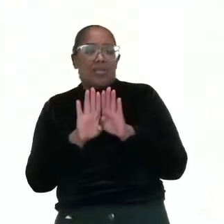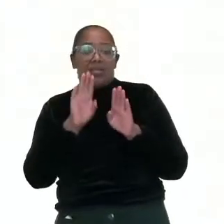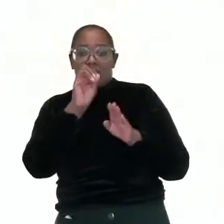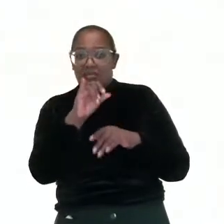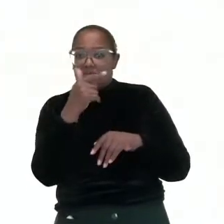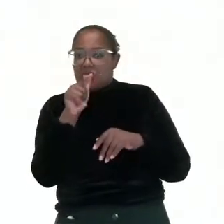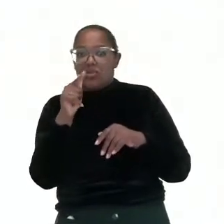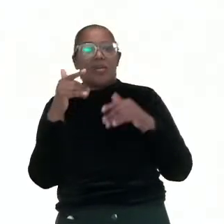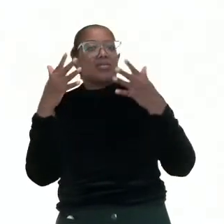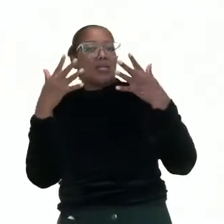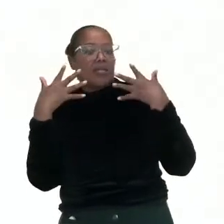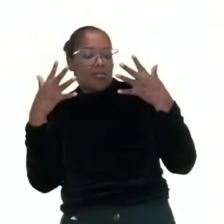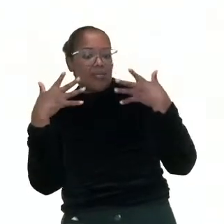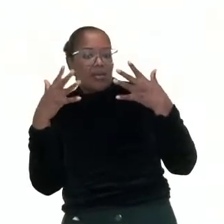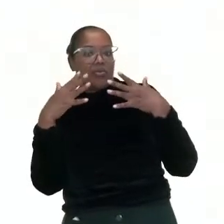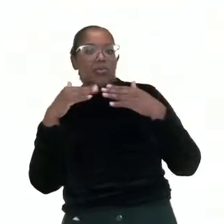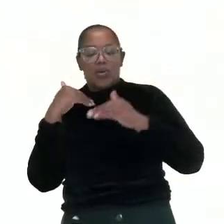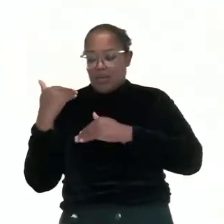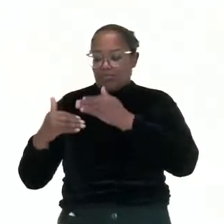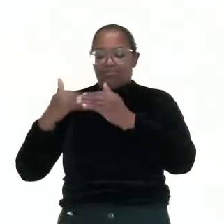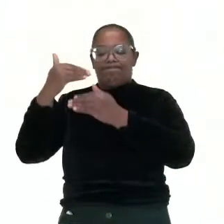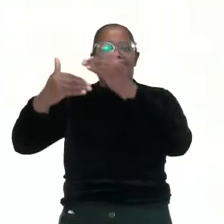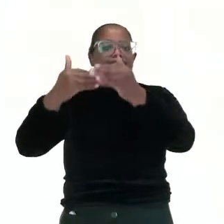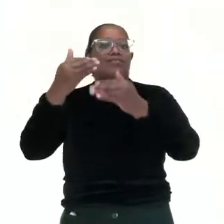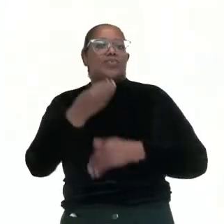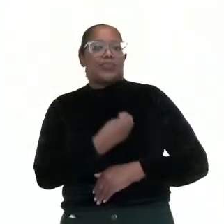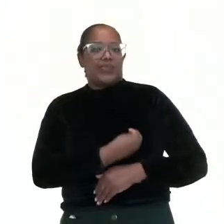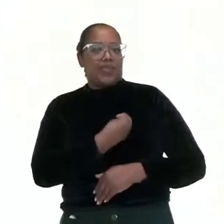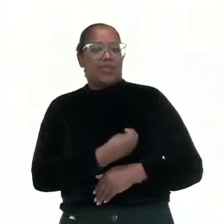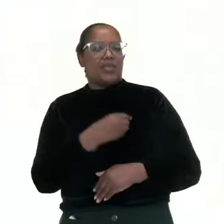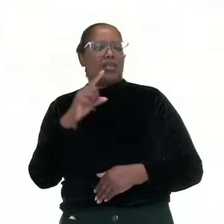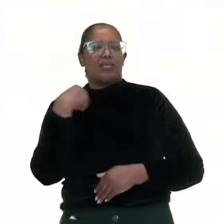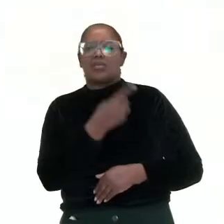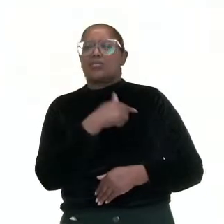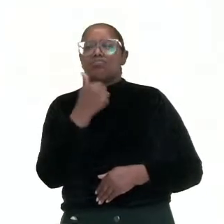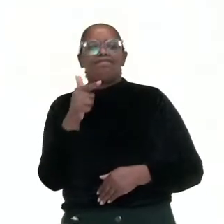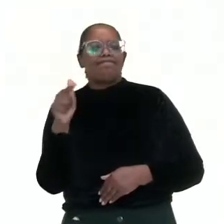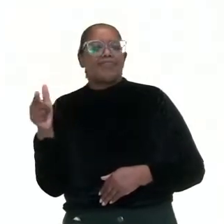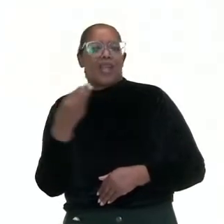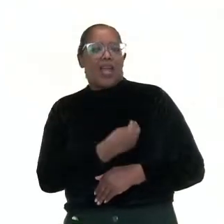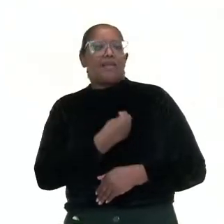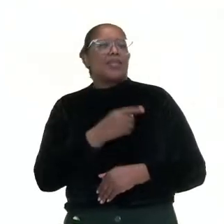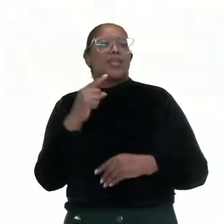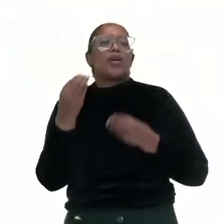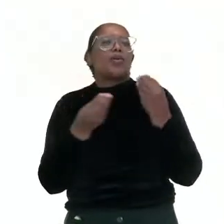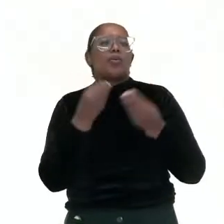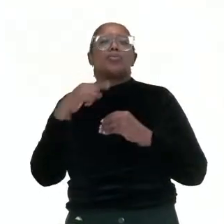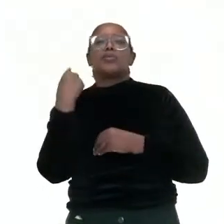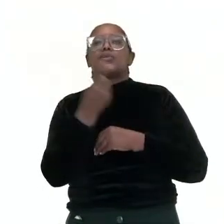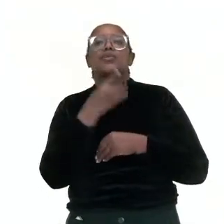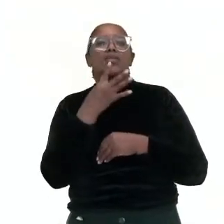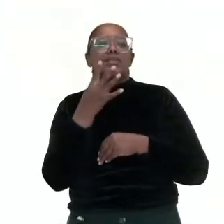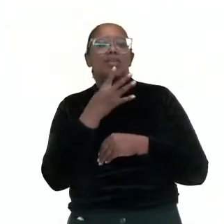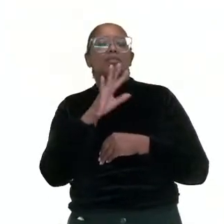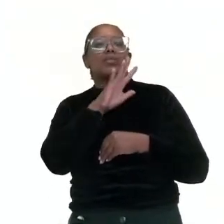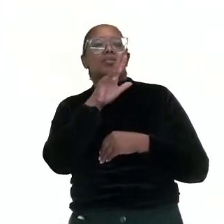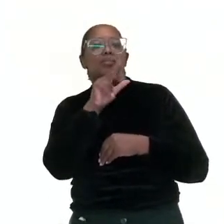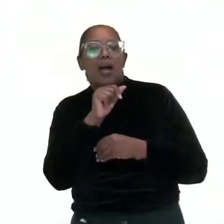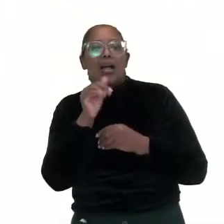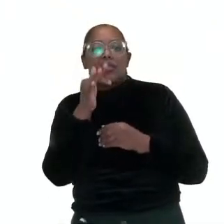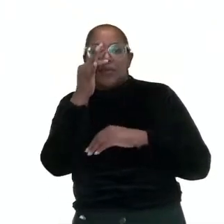as temperaturas médias globais e ainda evita grandes amplitudes térmicas, o que possibilita o desenvolvimento dos seres vivos. Então, o efeito